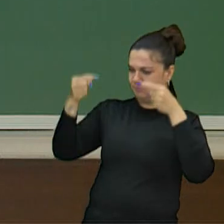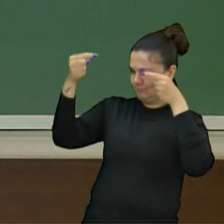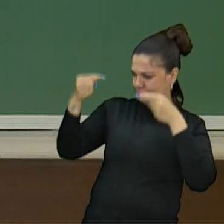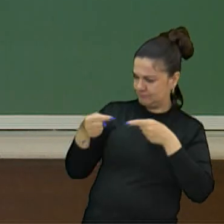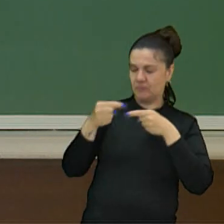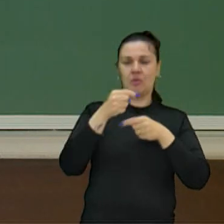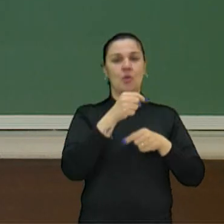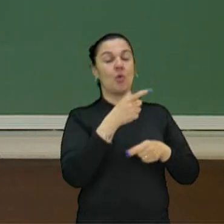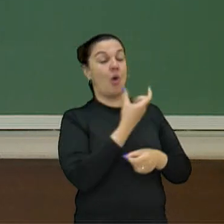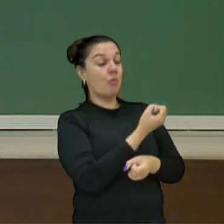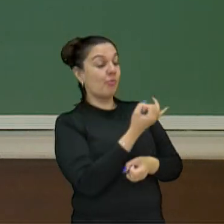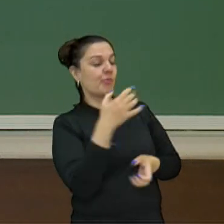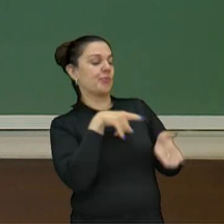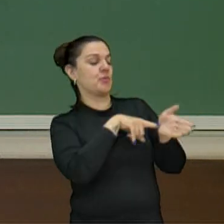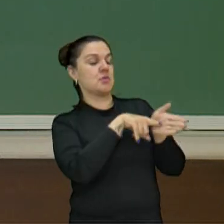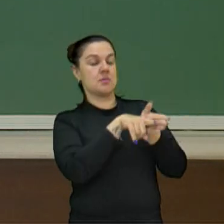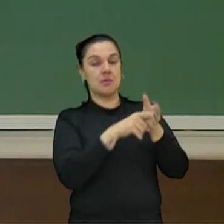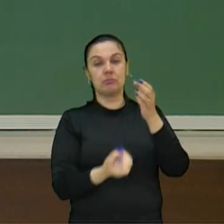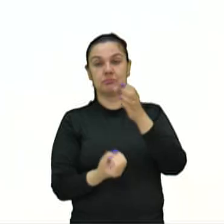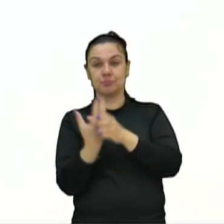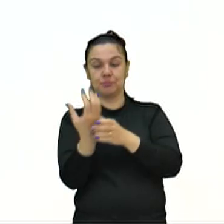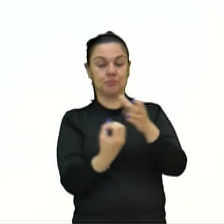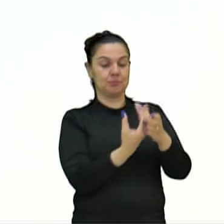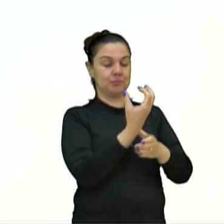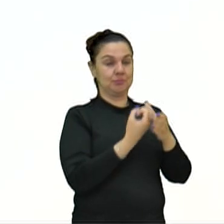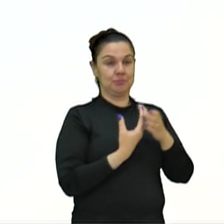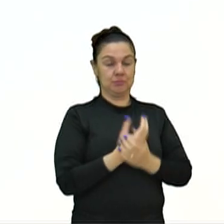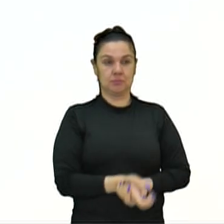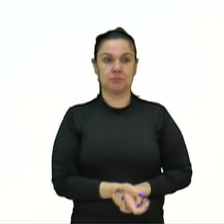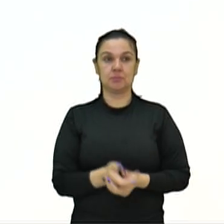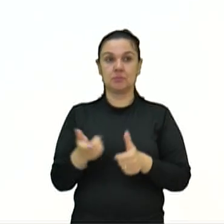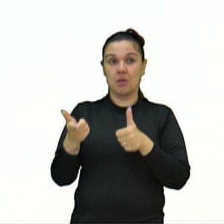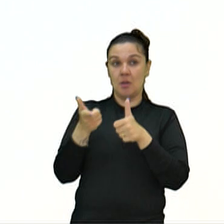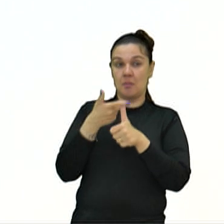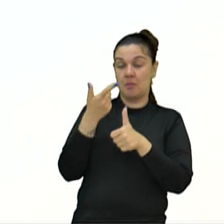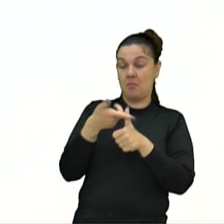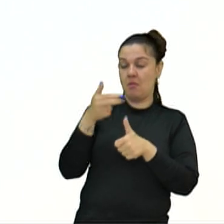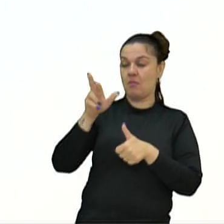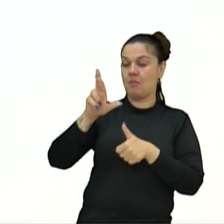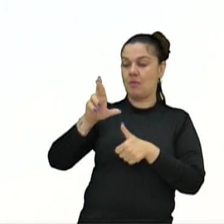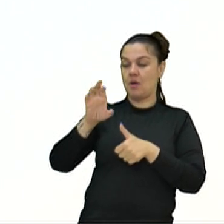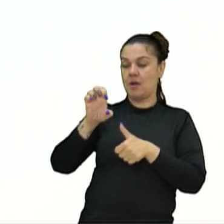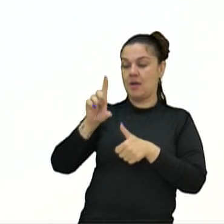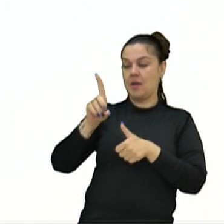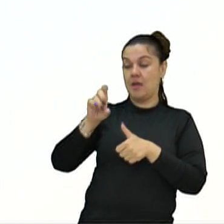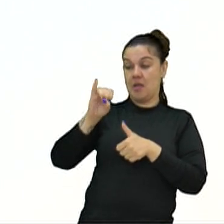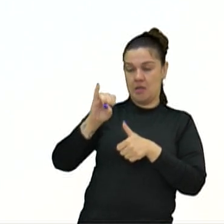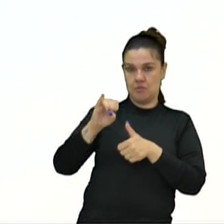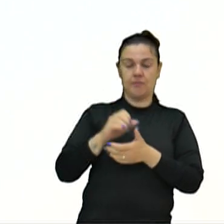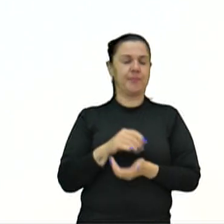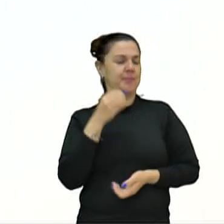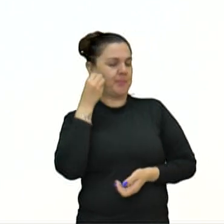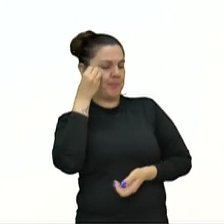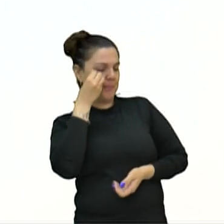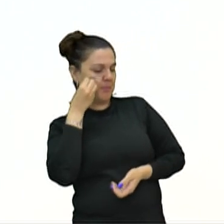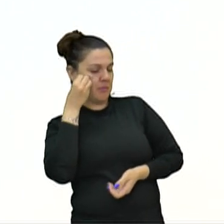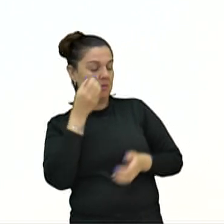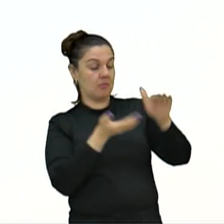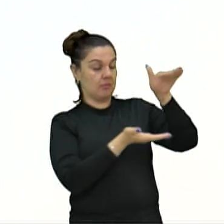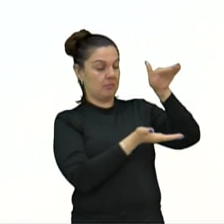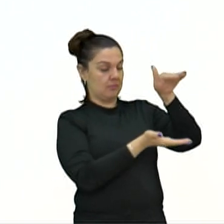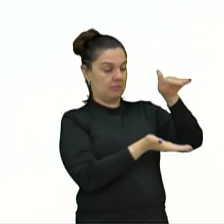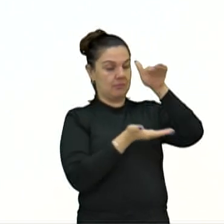discordar dessa teoria, alguns cientistas apareceram. Primeiro, Redi. O que ele fez? Ele fez uma experiência, onde ele colocou num